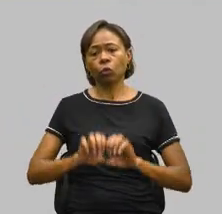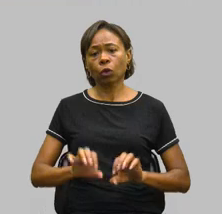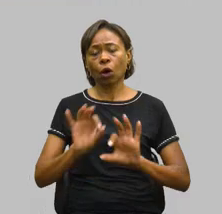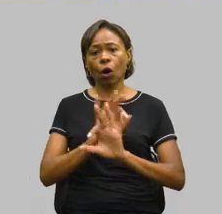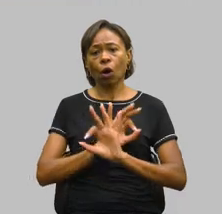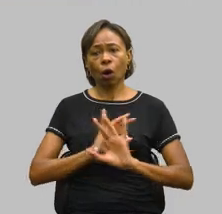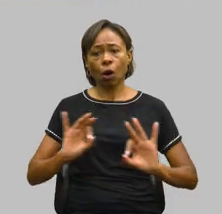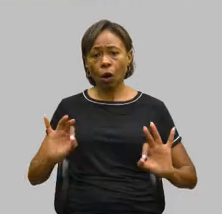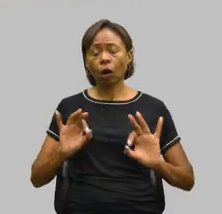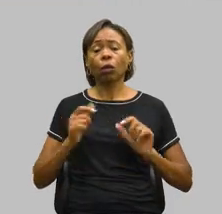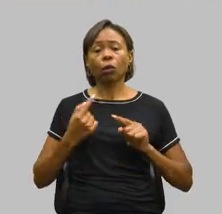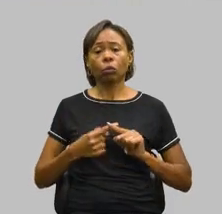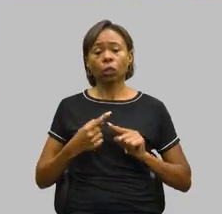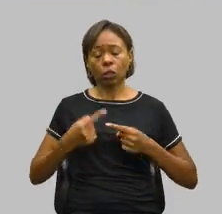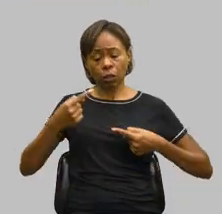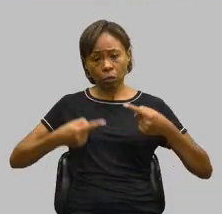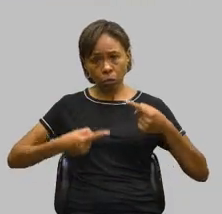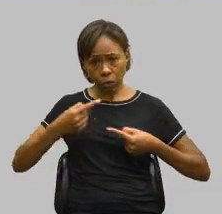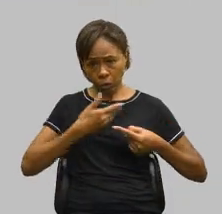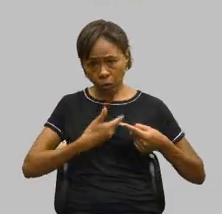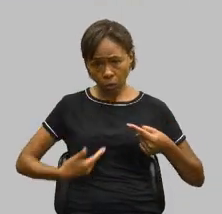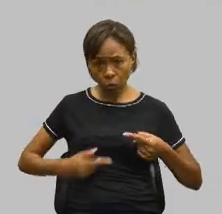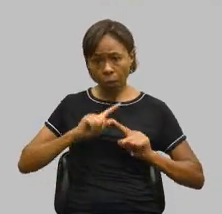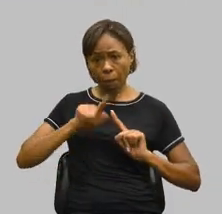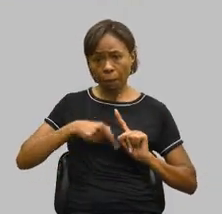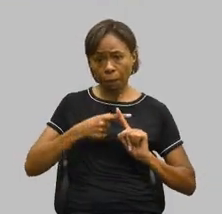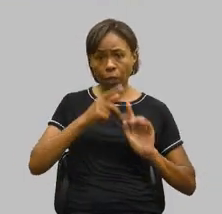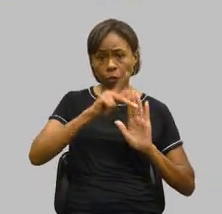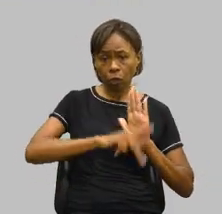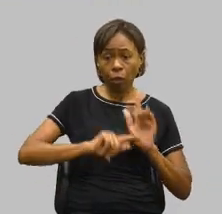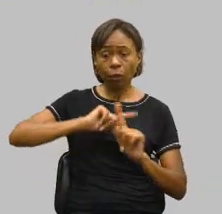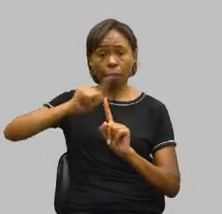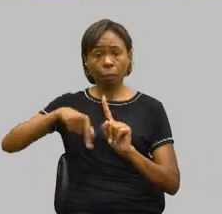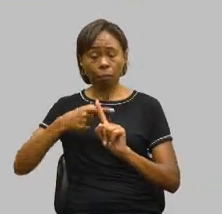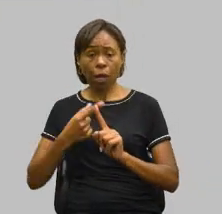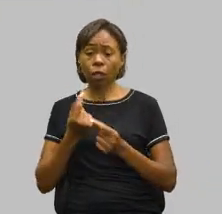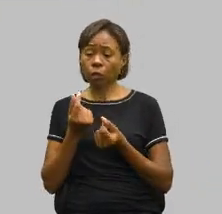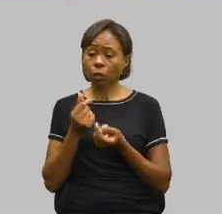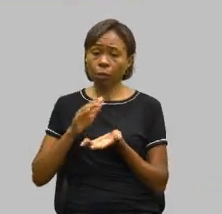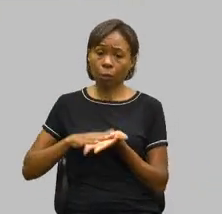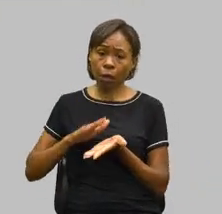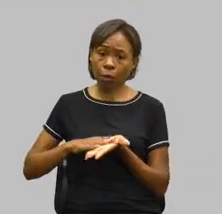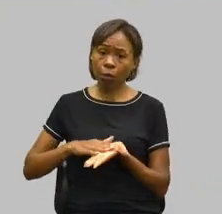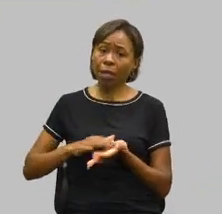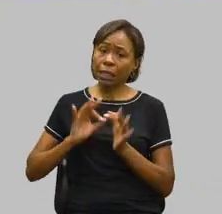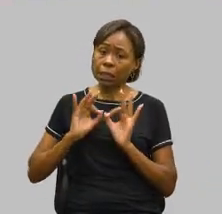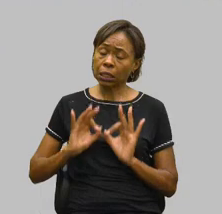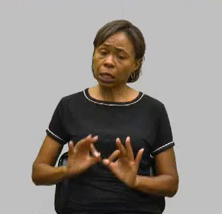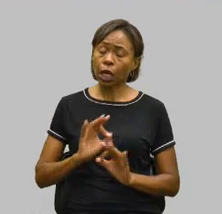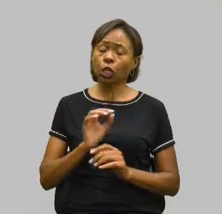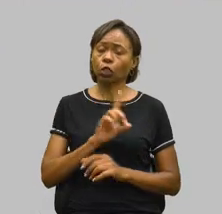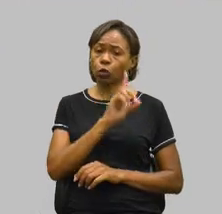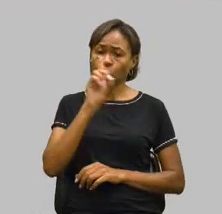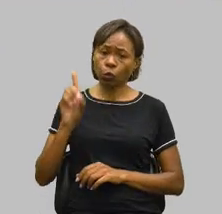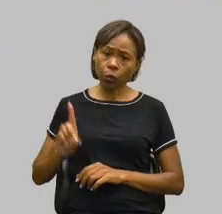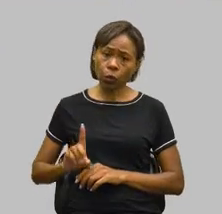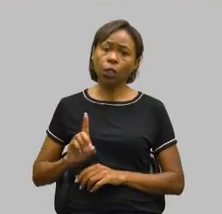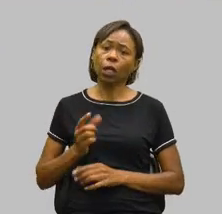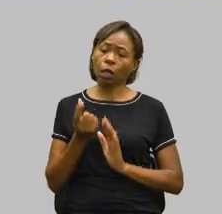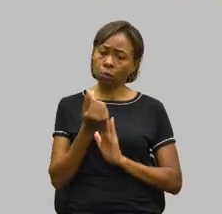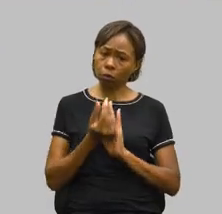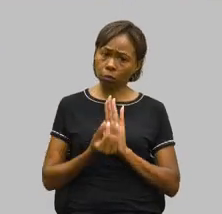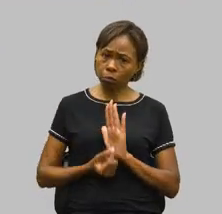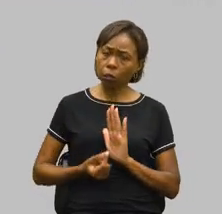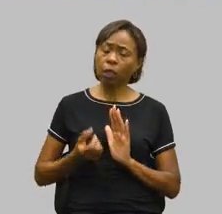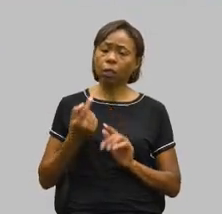somente com políticas públicas e projetos mas com as contas em dia também com orçamento saudável também para que a política possa alcançar